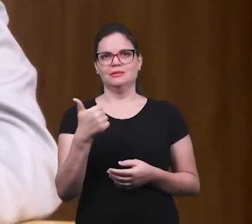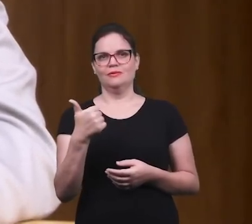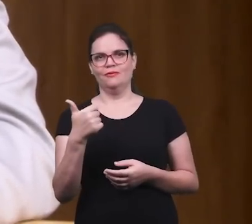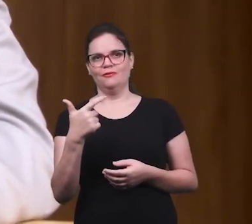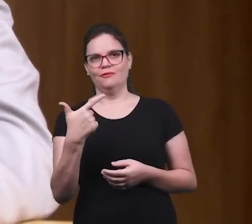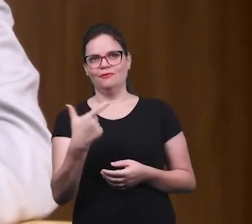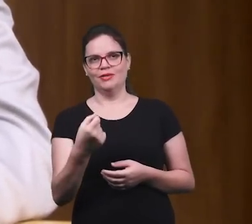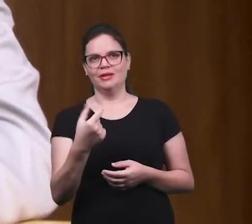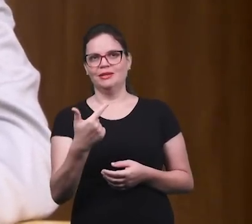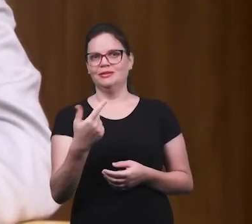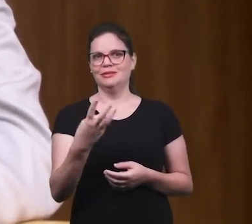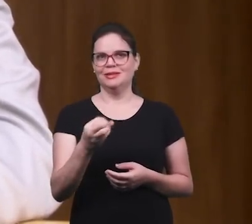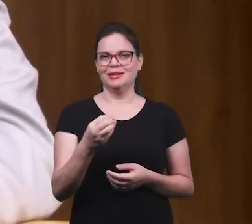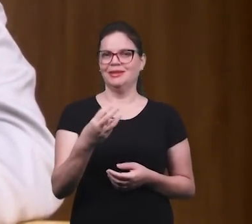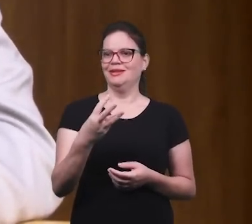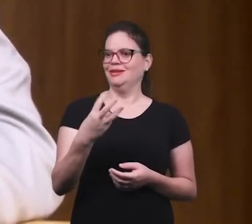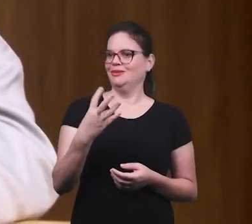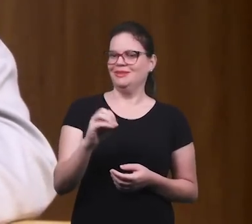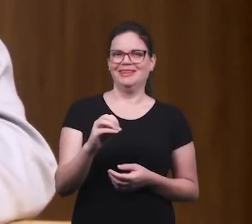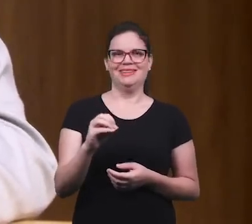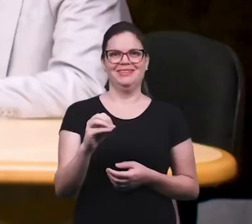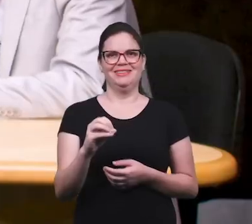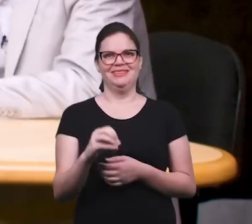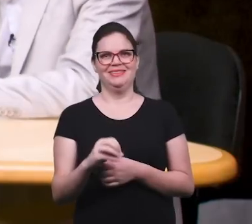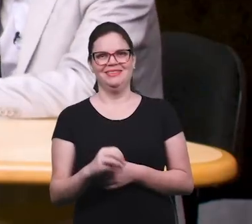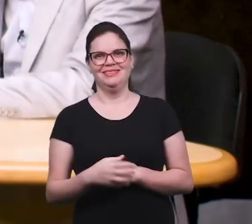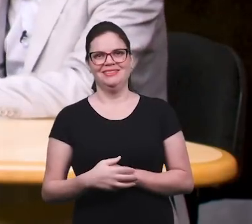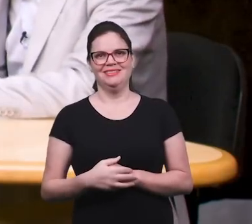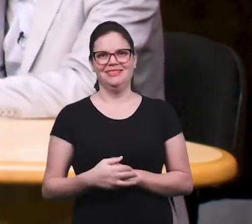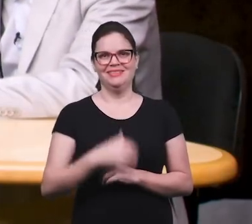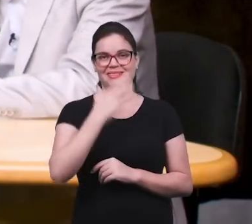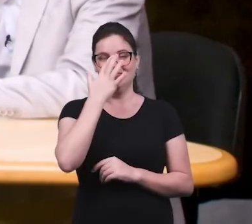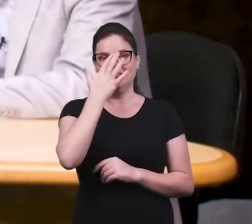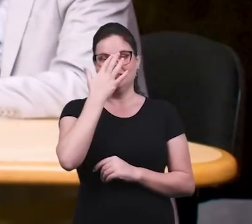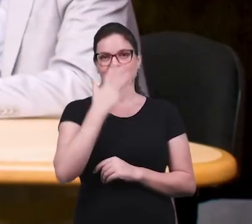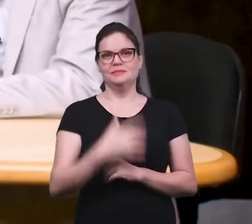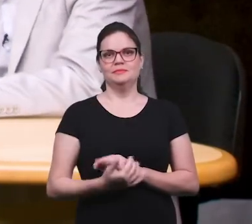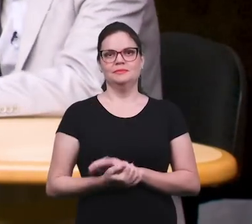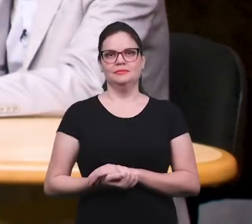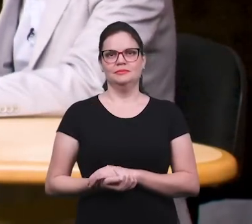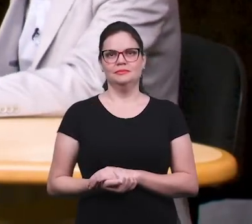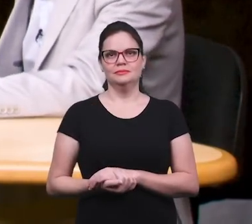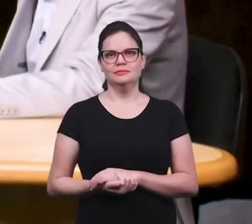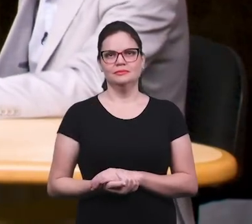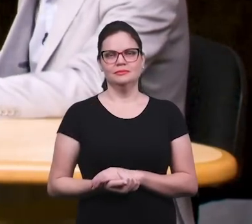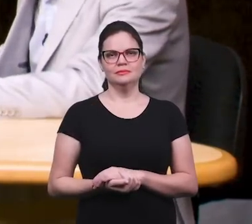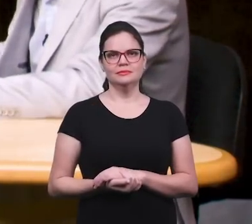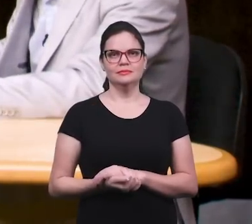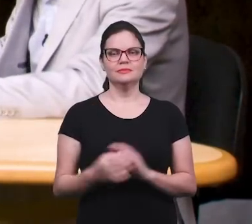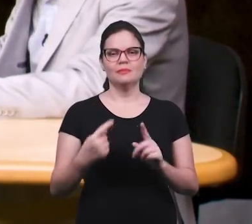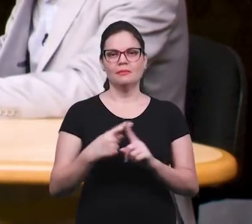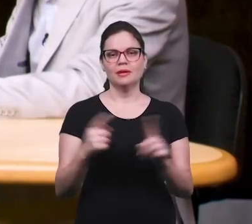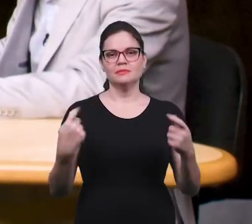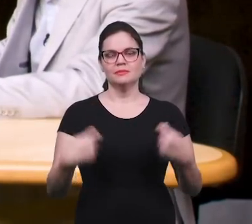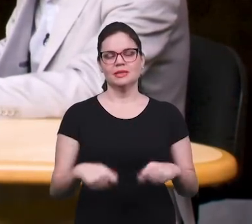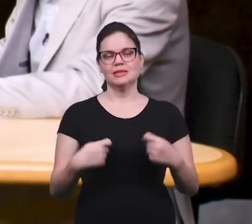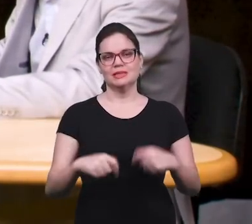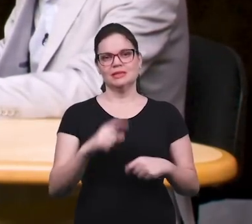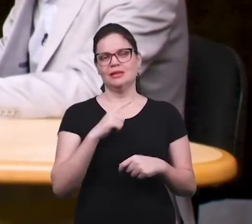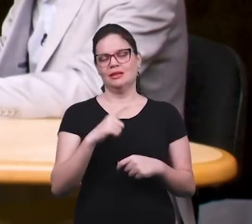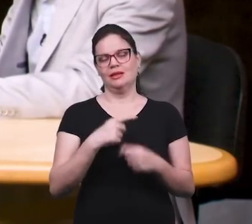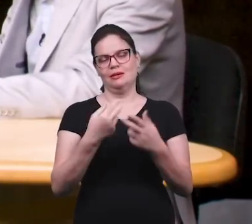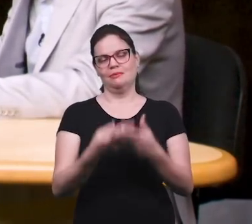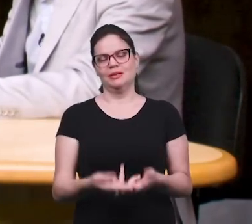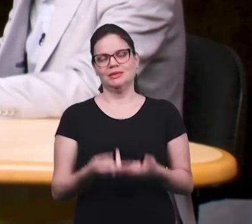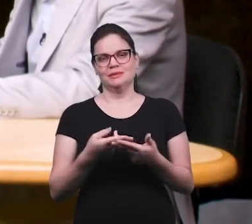20, a crise dos 30, essa crise nunca acaba, parece. As crises dos 40, o negócio vai, né? Mas ter essa paciência que